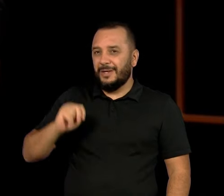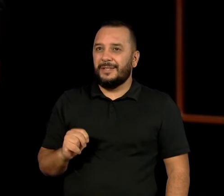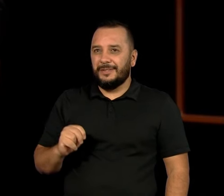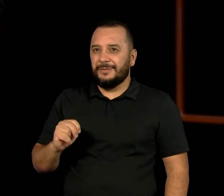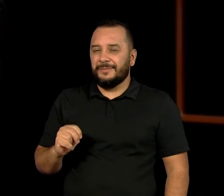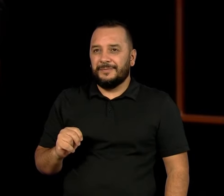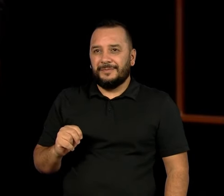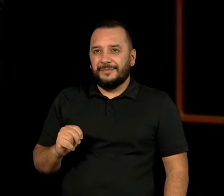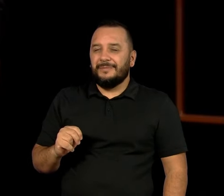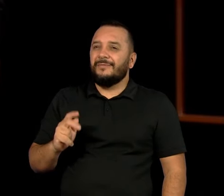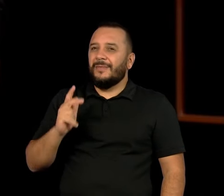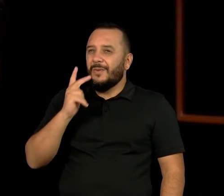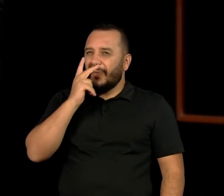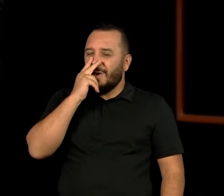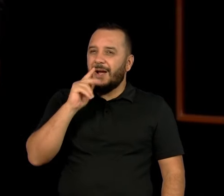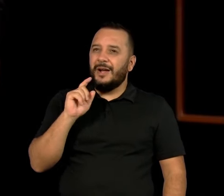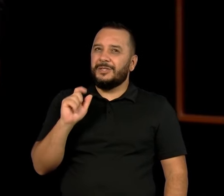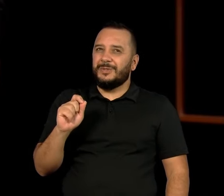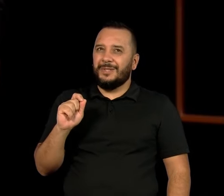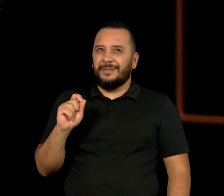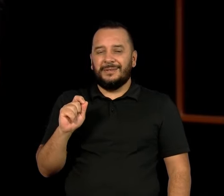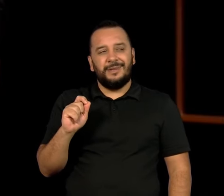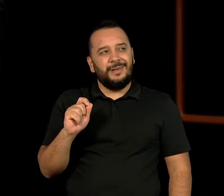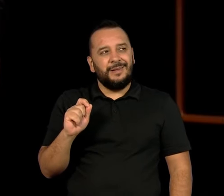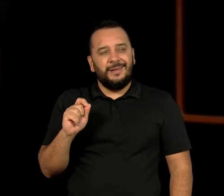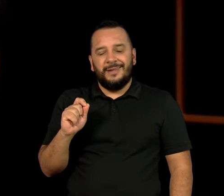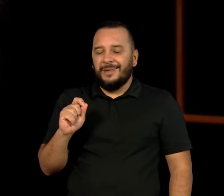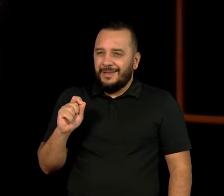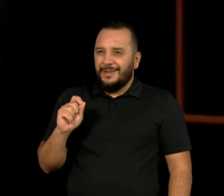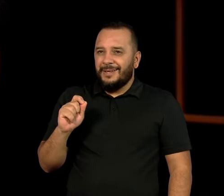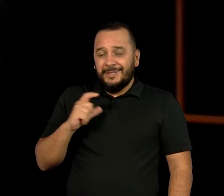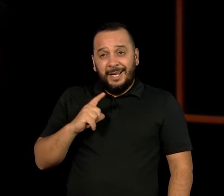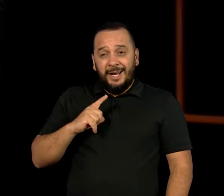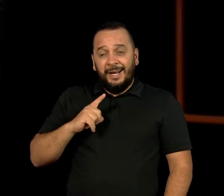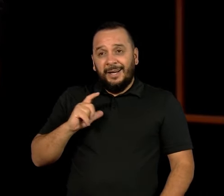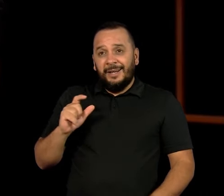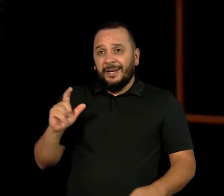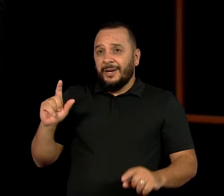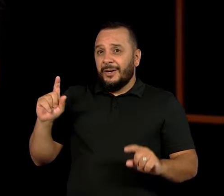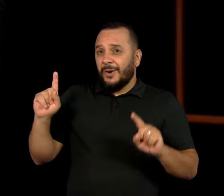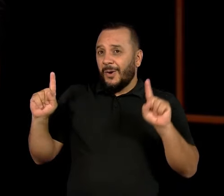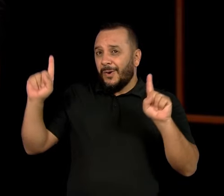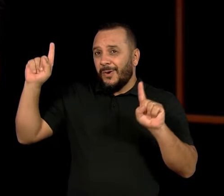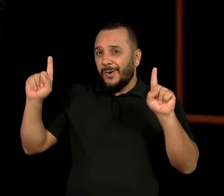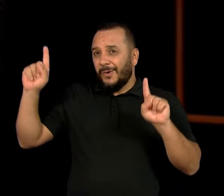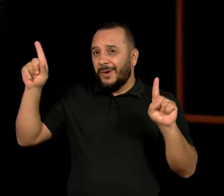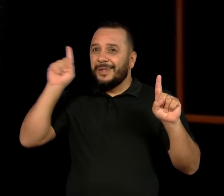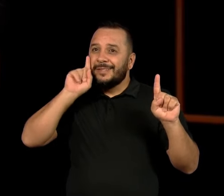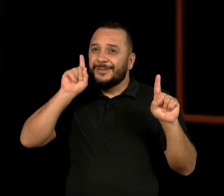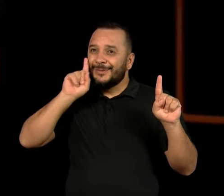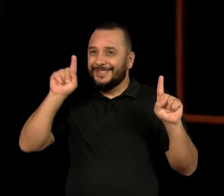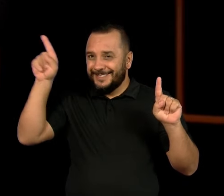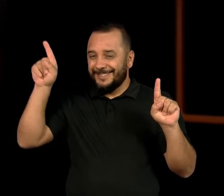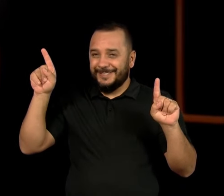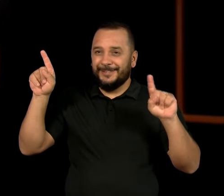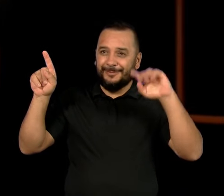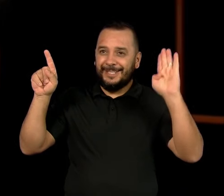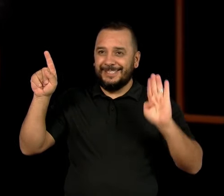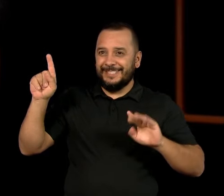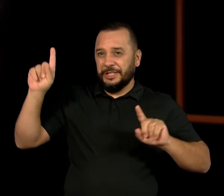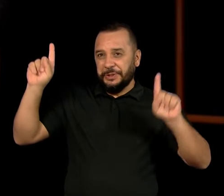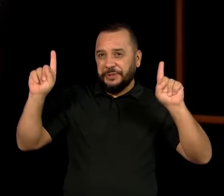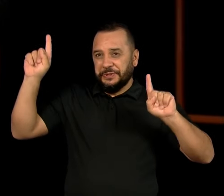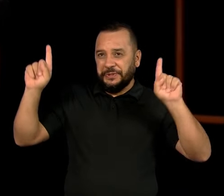a concorrência com os Estados Unidos, principalmente, mas também com outros países em que